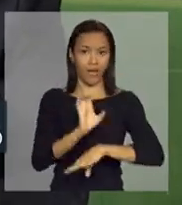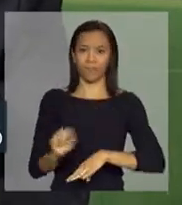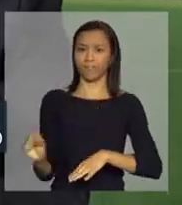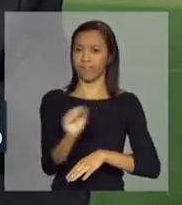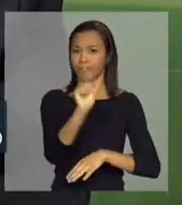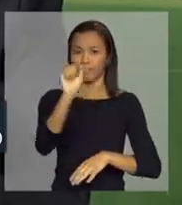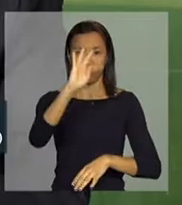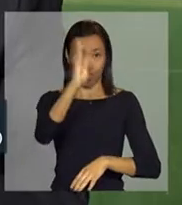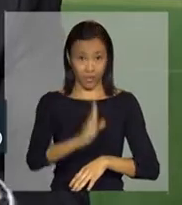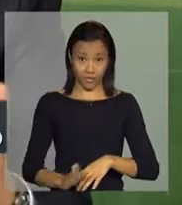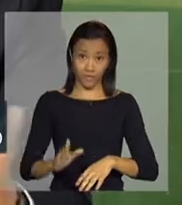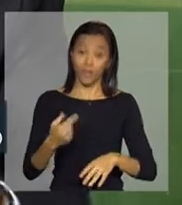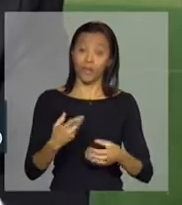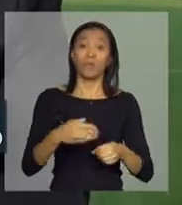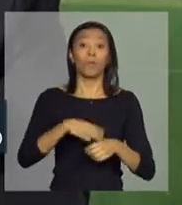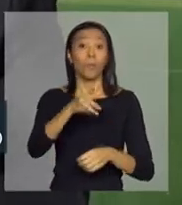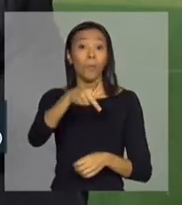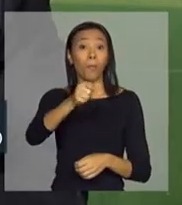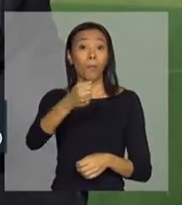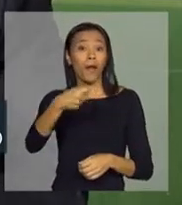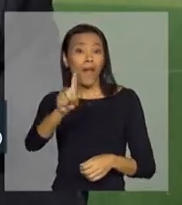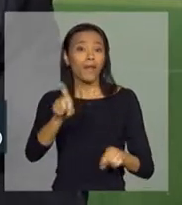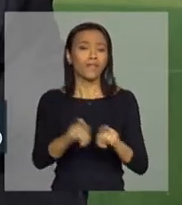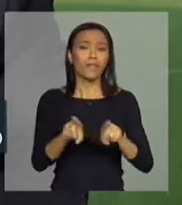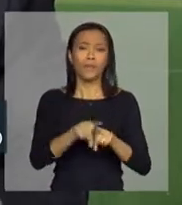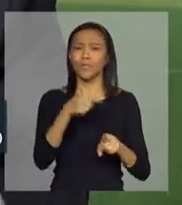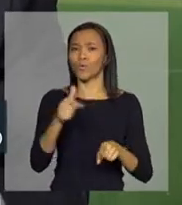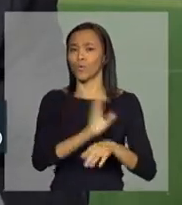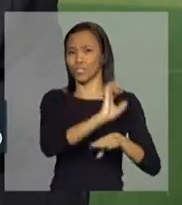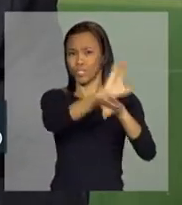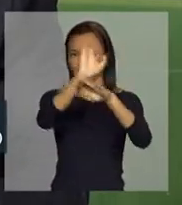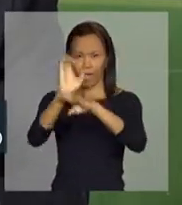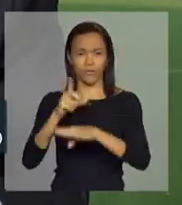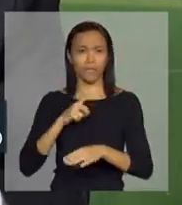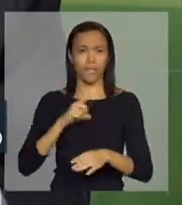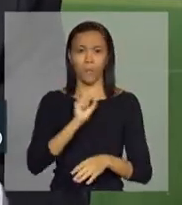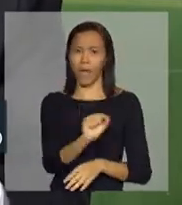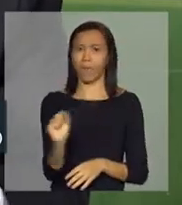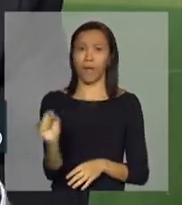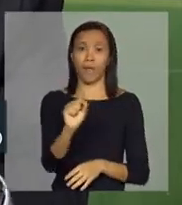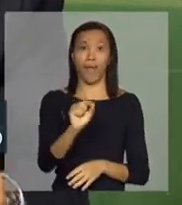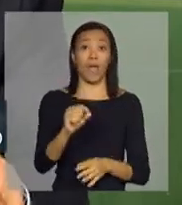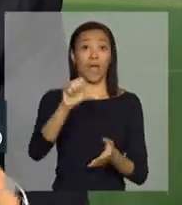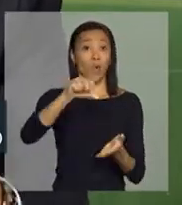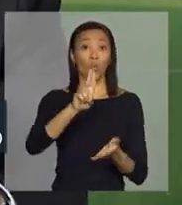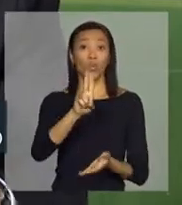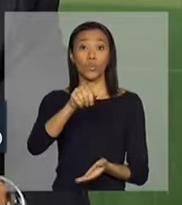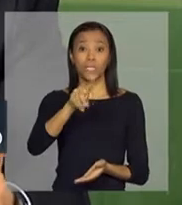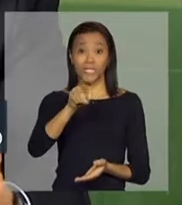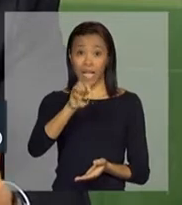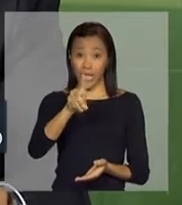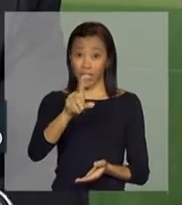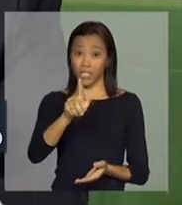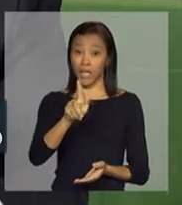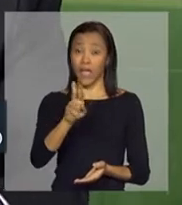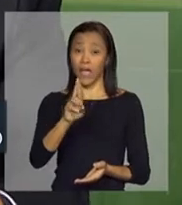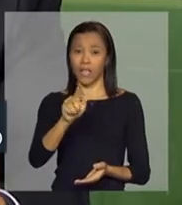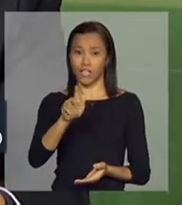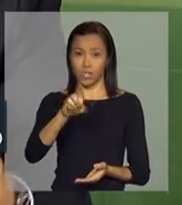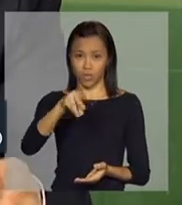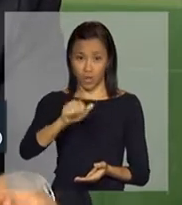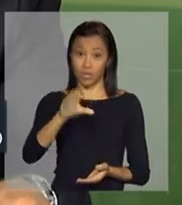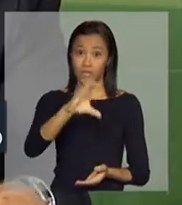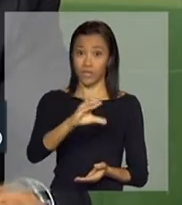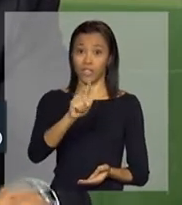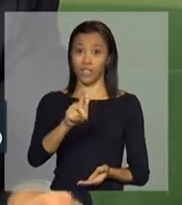regiões no Pará como em todos os estados nós temos uma unidade Regional que é CGU regional em Belém que está